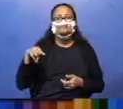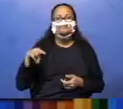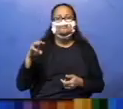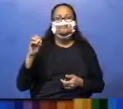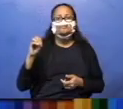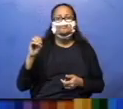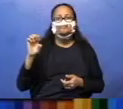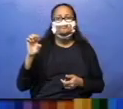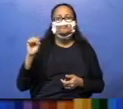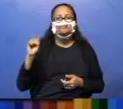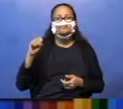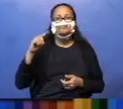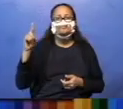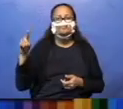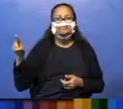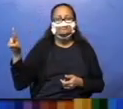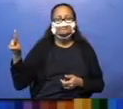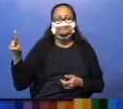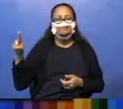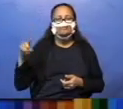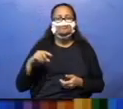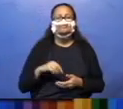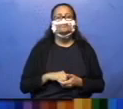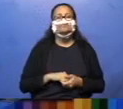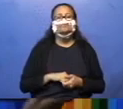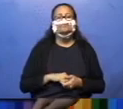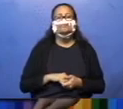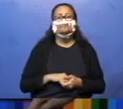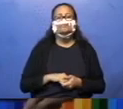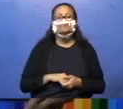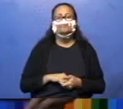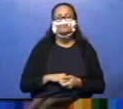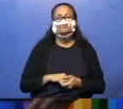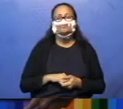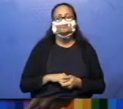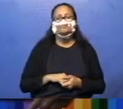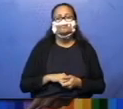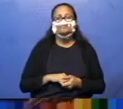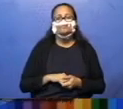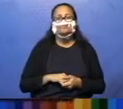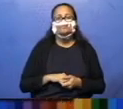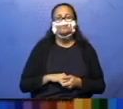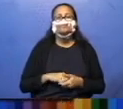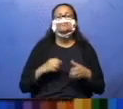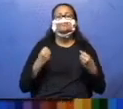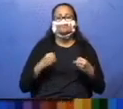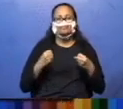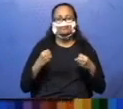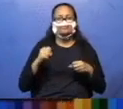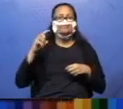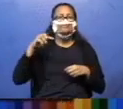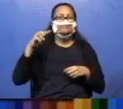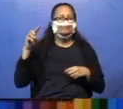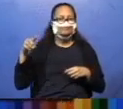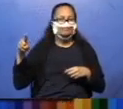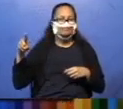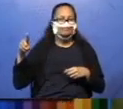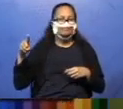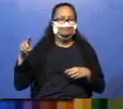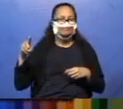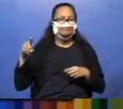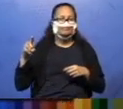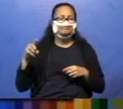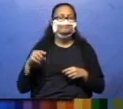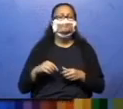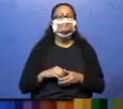Limões. Então, vamos lá. Limões. Limoês? Não, porque eu coloco o